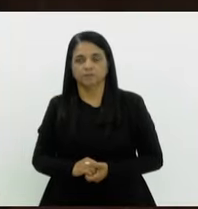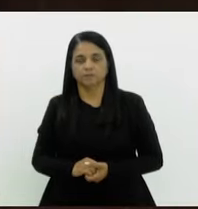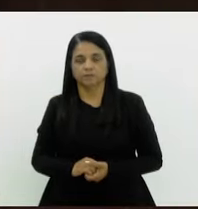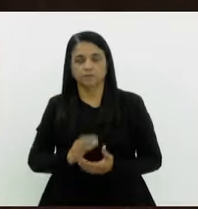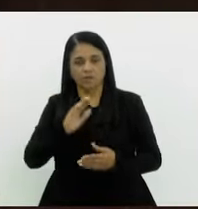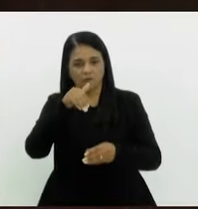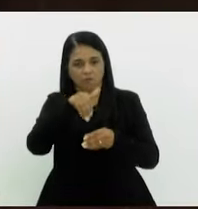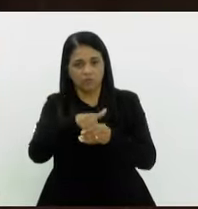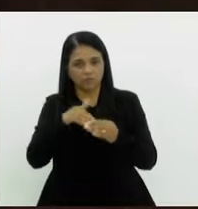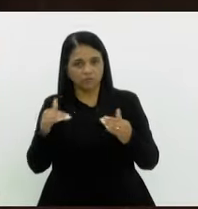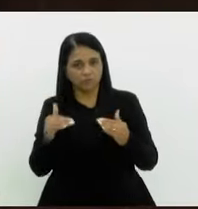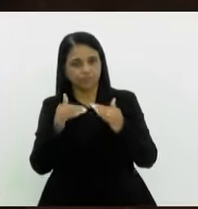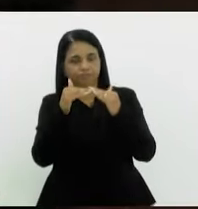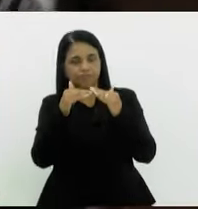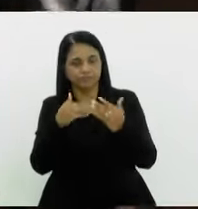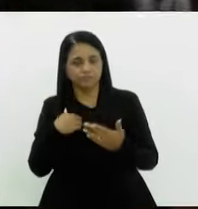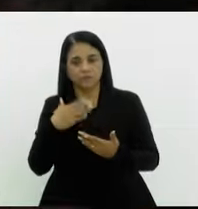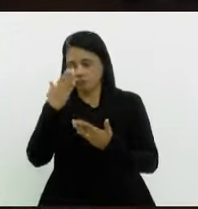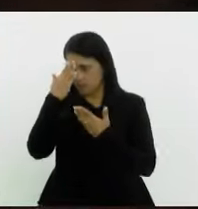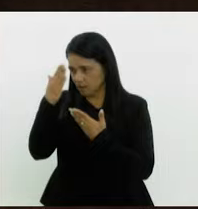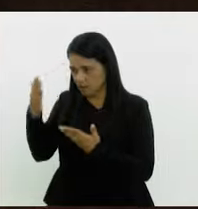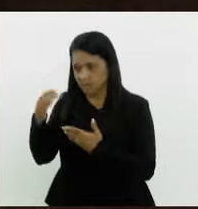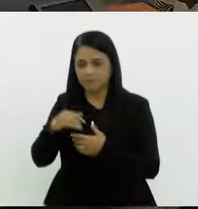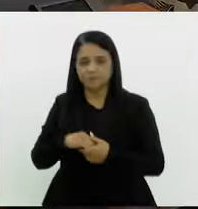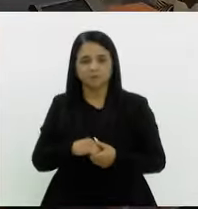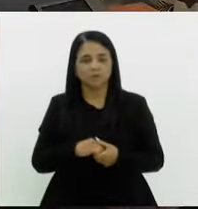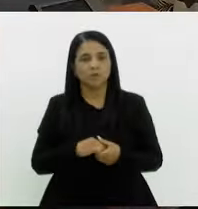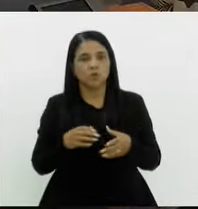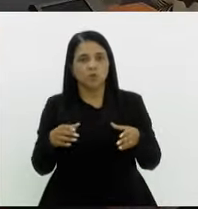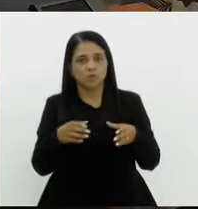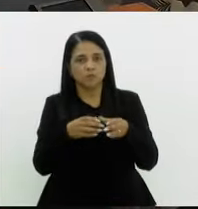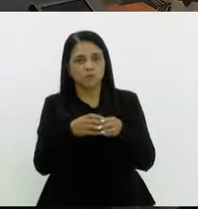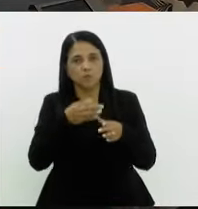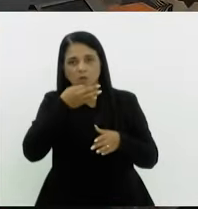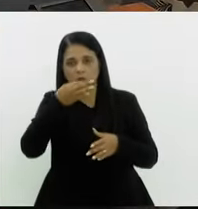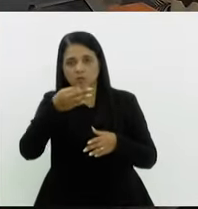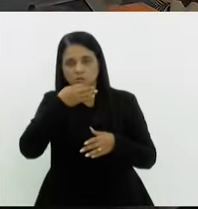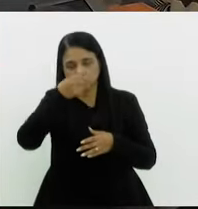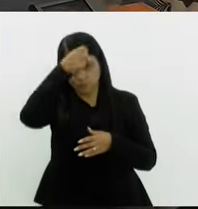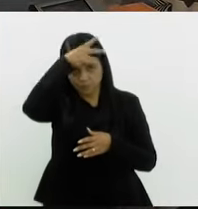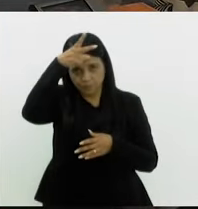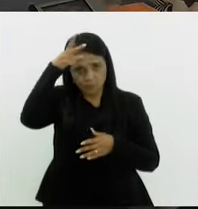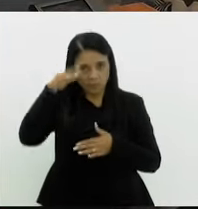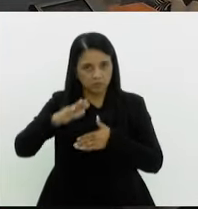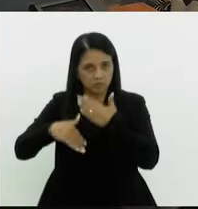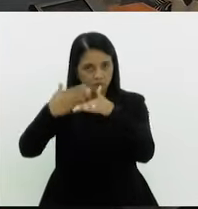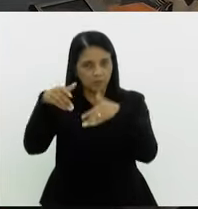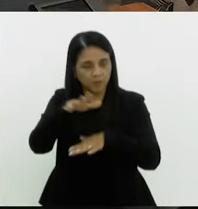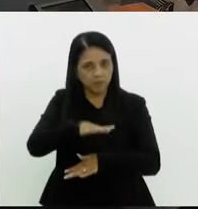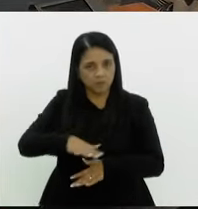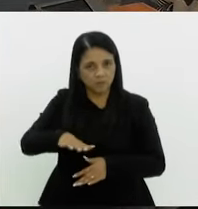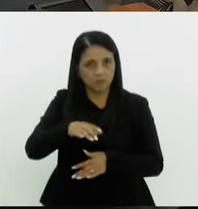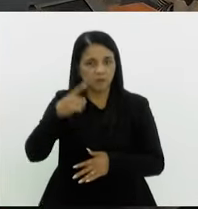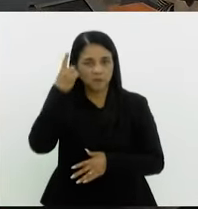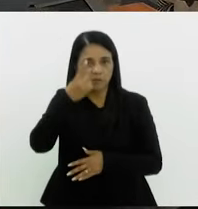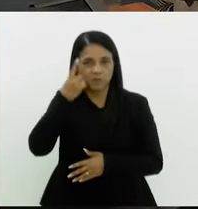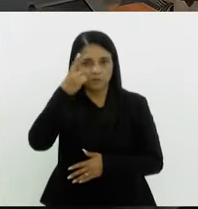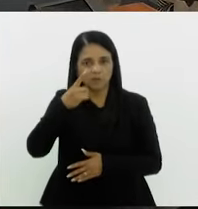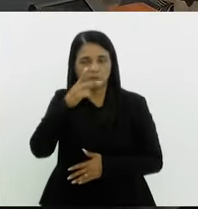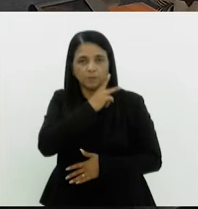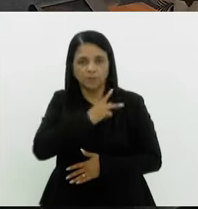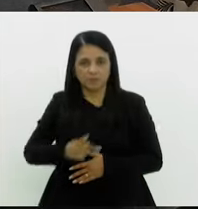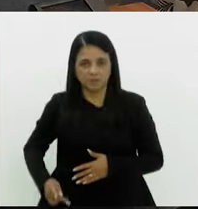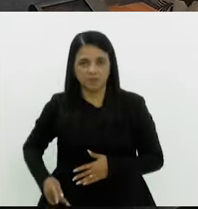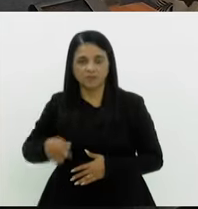Voto favorável, presidente. Muito obrigado. Pela Comissão de Assuntos Municipais e Desenvolvimento Regional, deputado